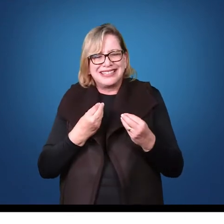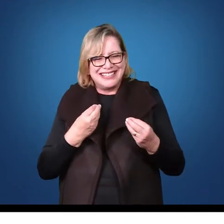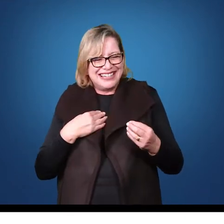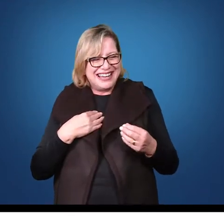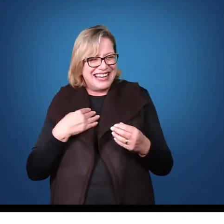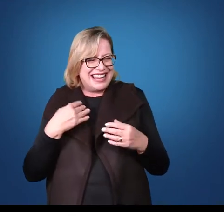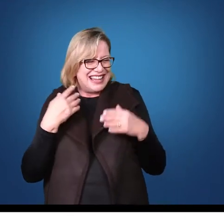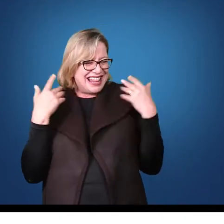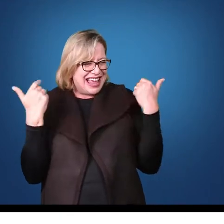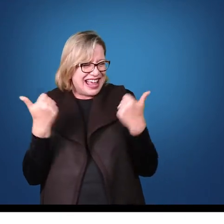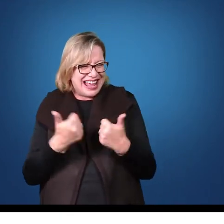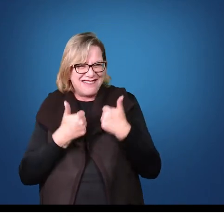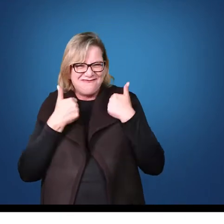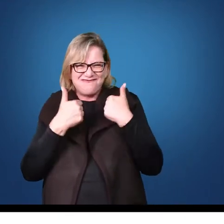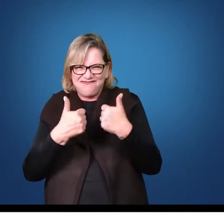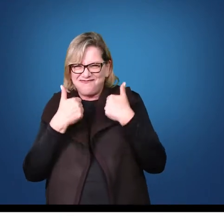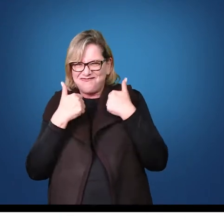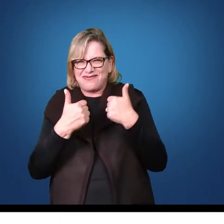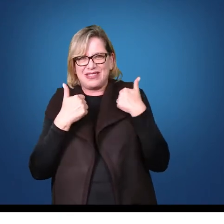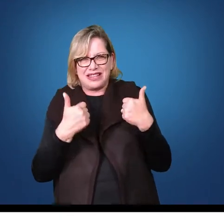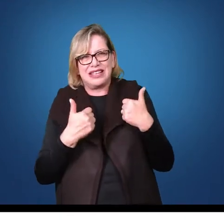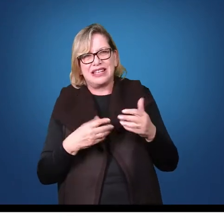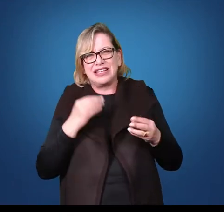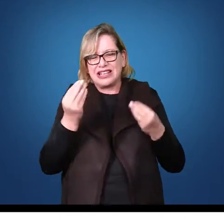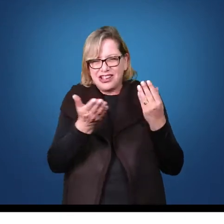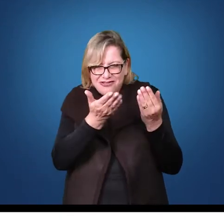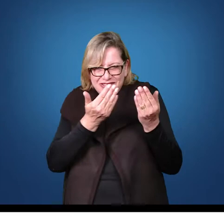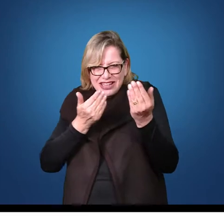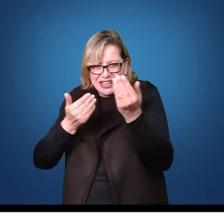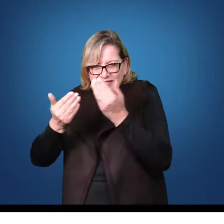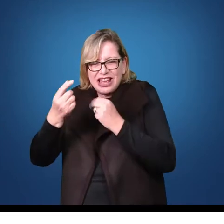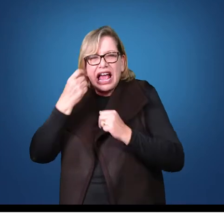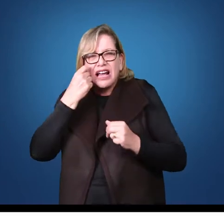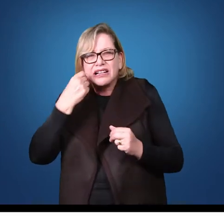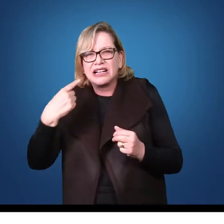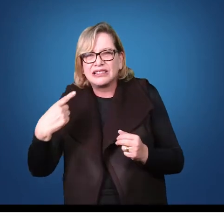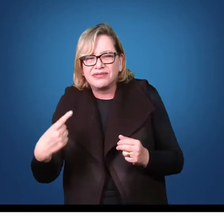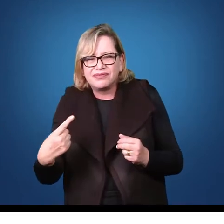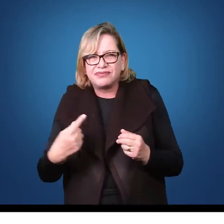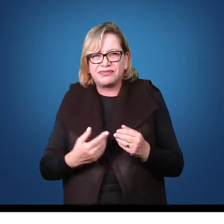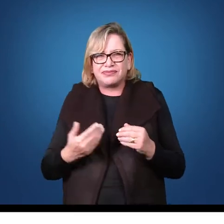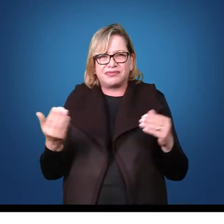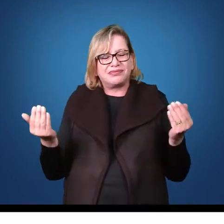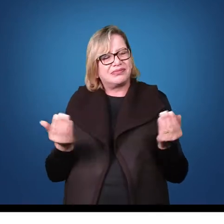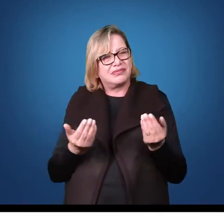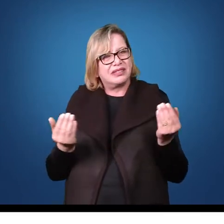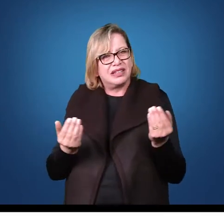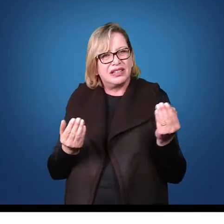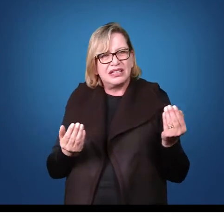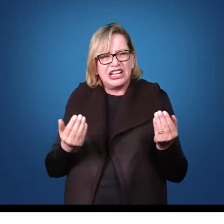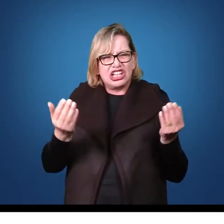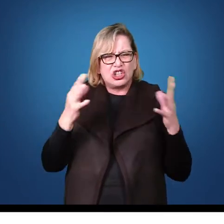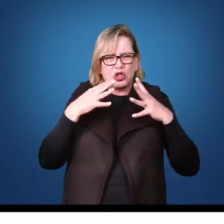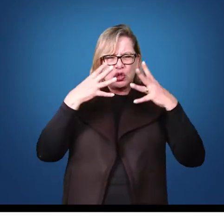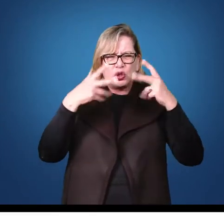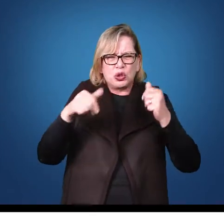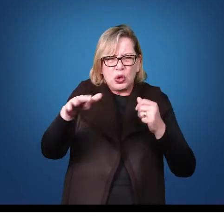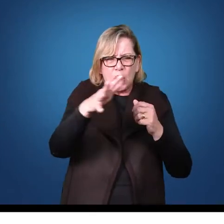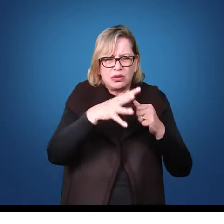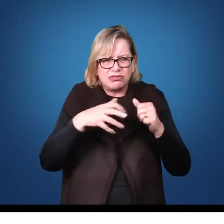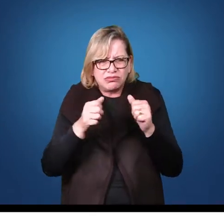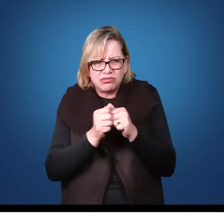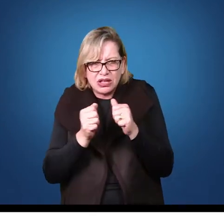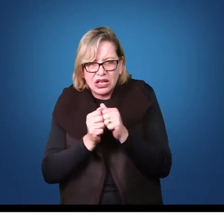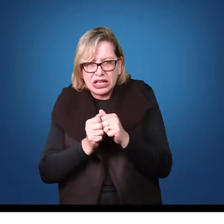coisa mais preciosa. Vão lá, gatinhos. Vão lá. Venham todos mais pra cá